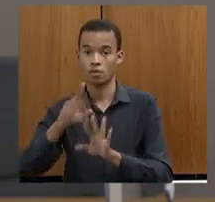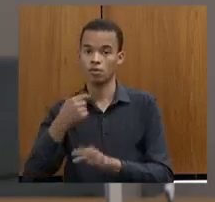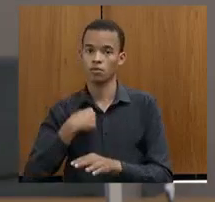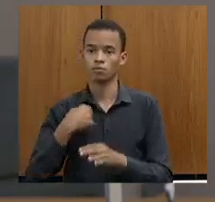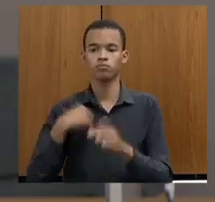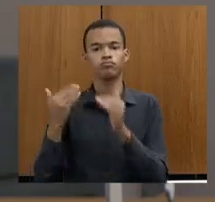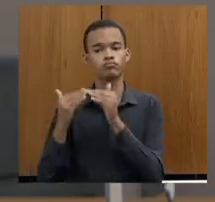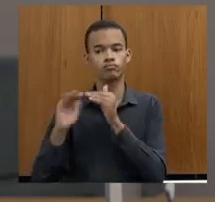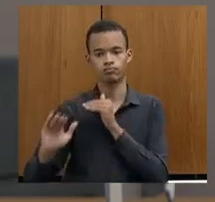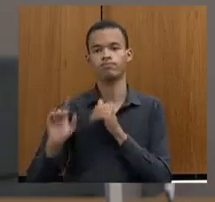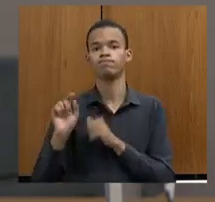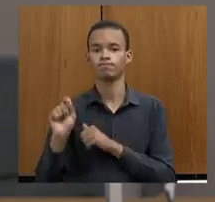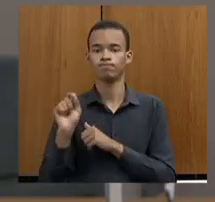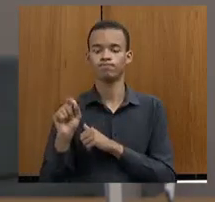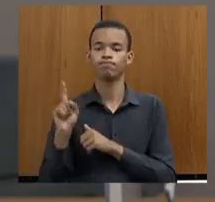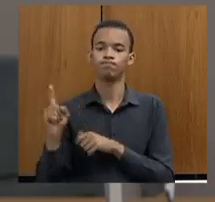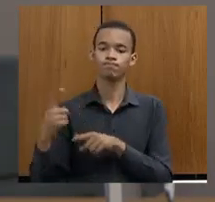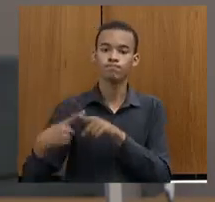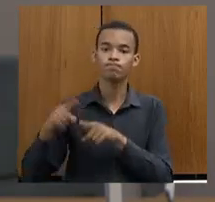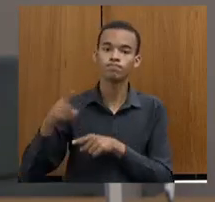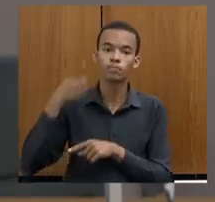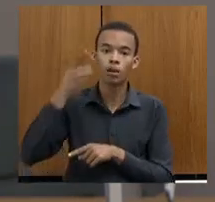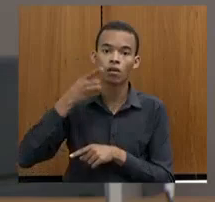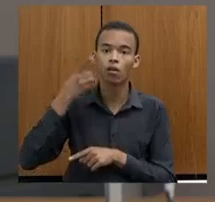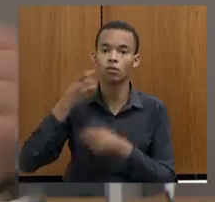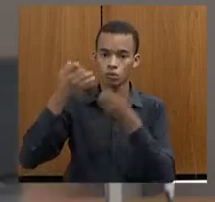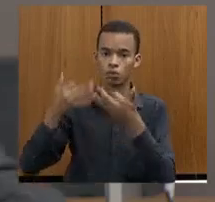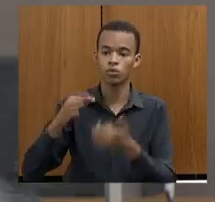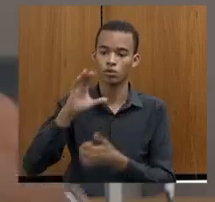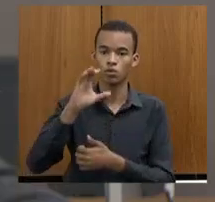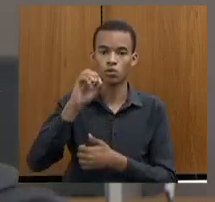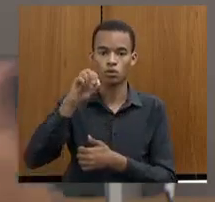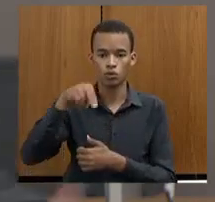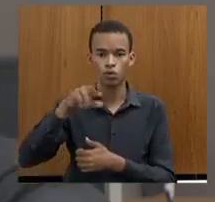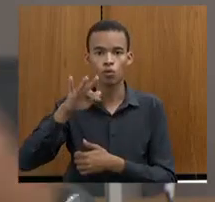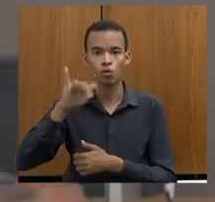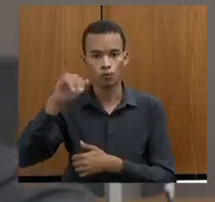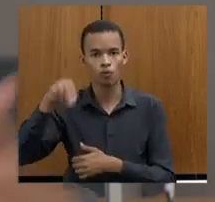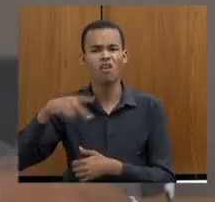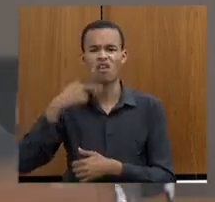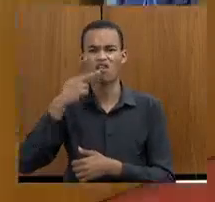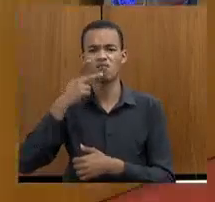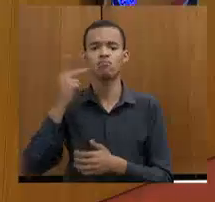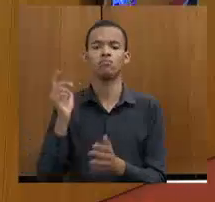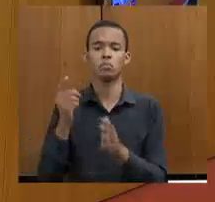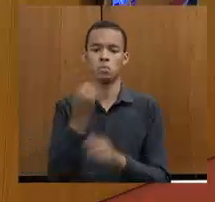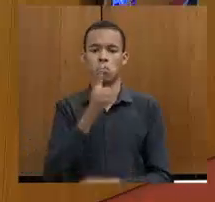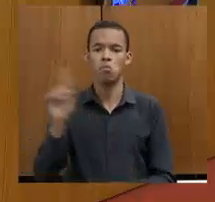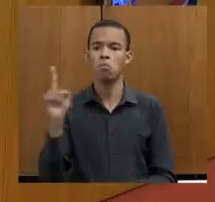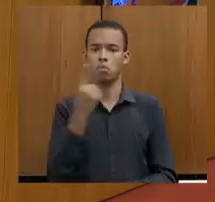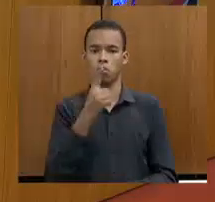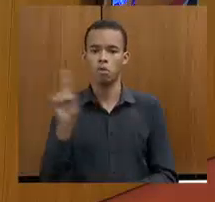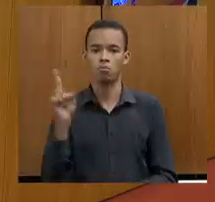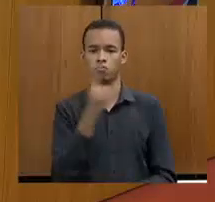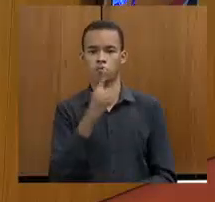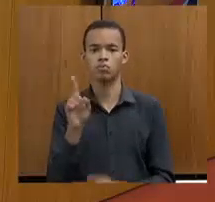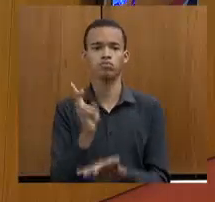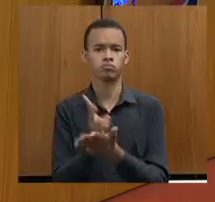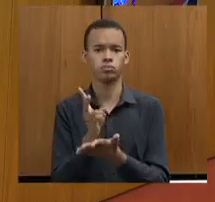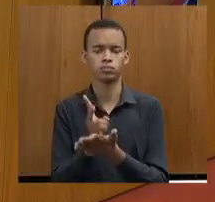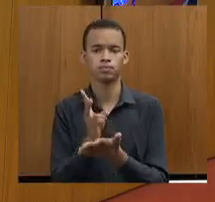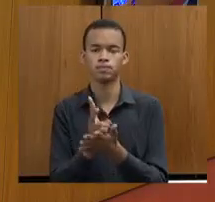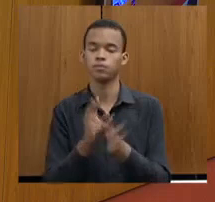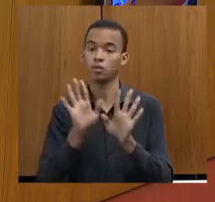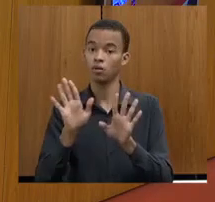discordar do Senhor Deputado é quando eu disse que a cor fim tem um carimbo do não é a função da cofin é seu carimbo do não na verdade